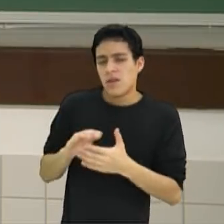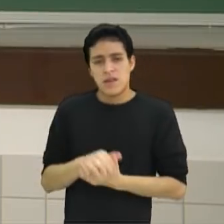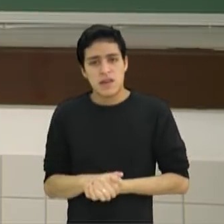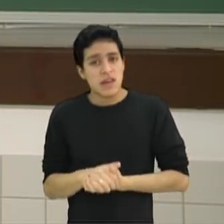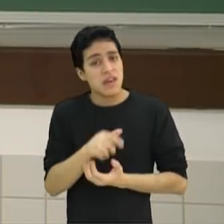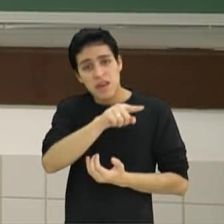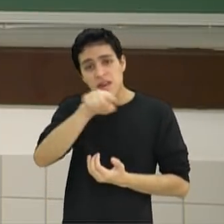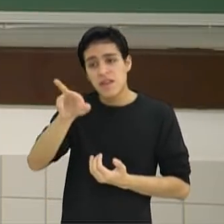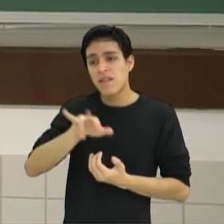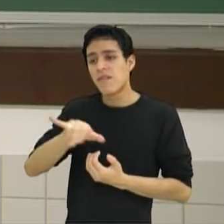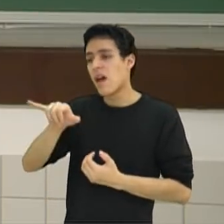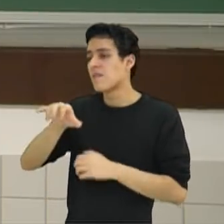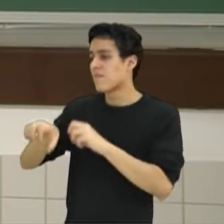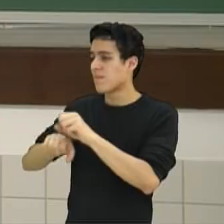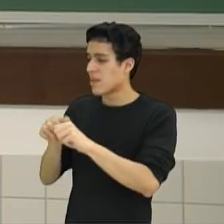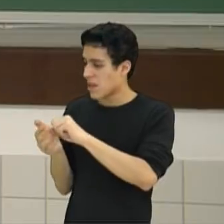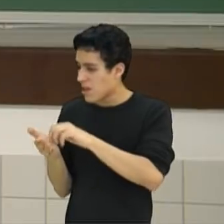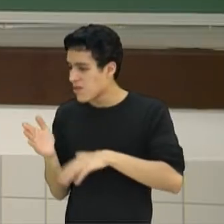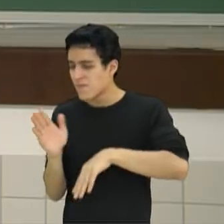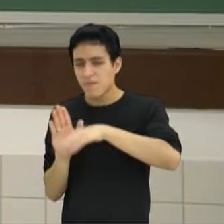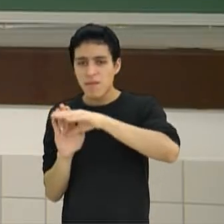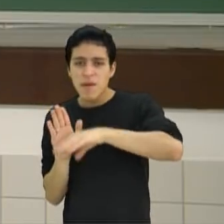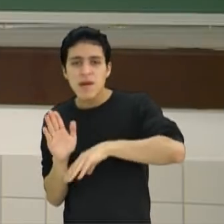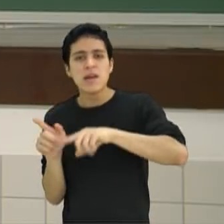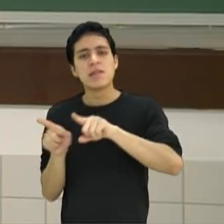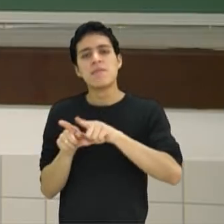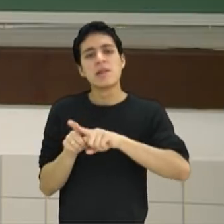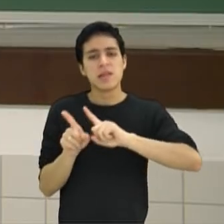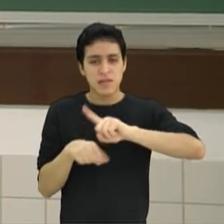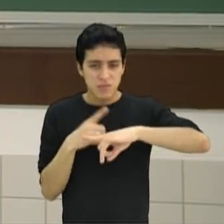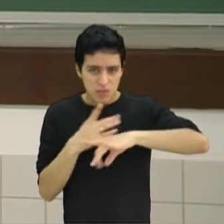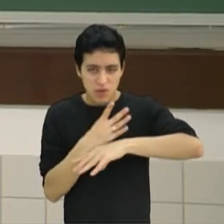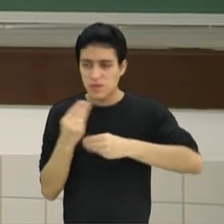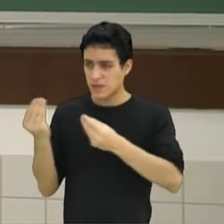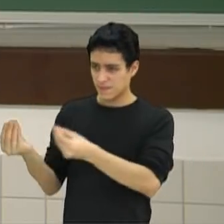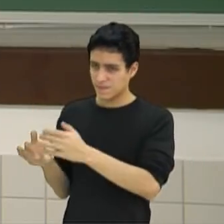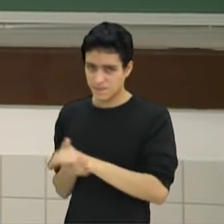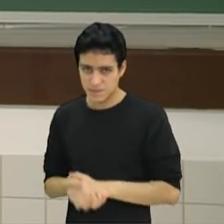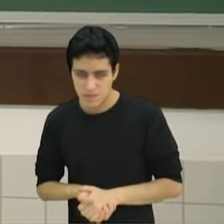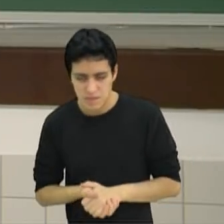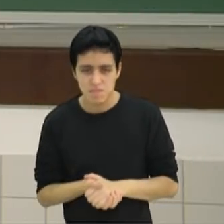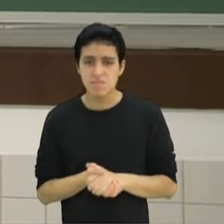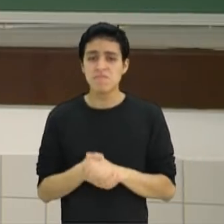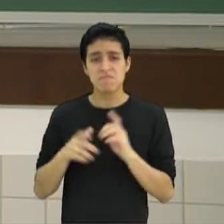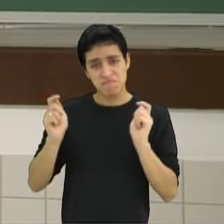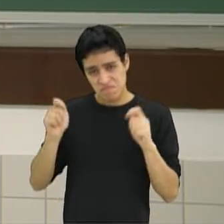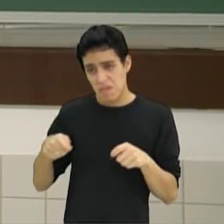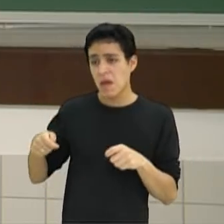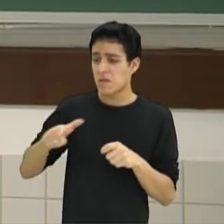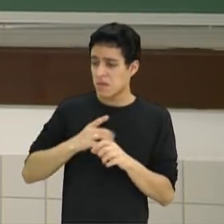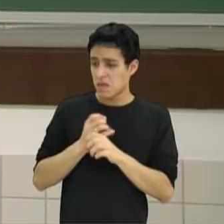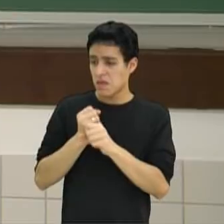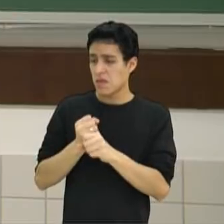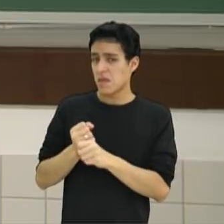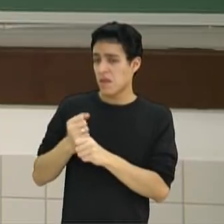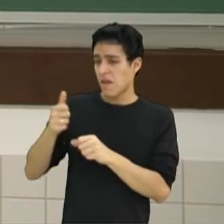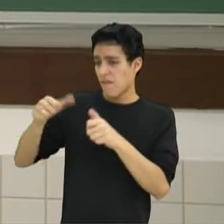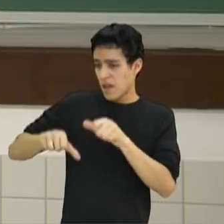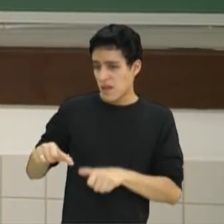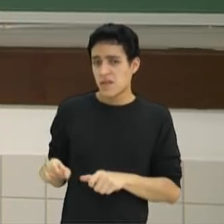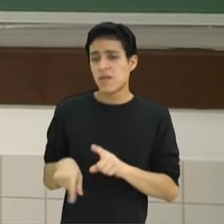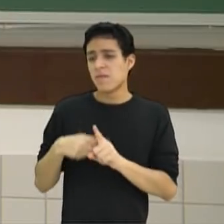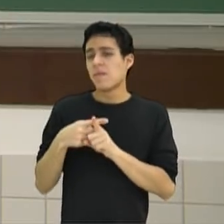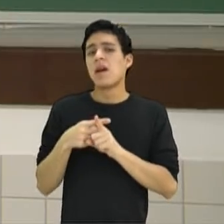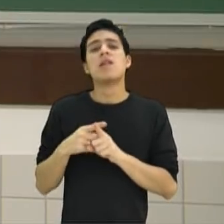Assim você irá retirar as listas de exercícios e também devolvê-las. Poderá ser avaliado e, melhor, irá praticar